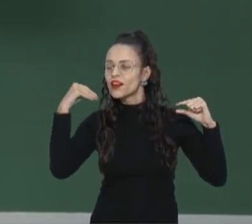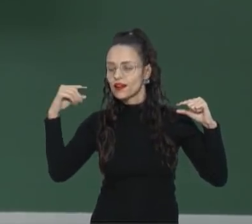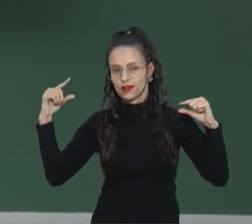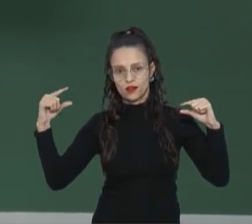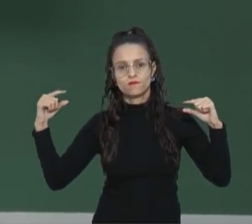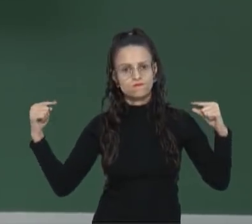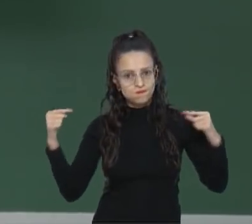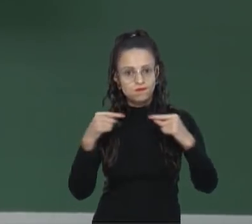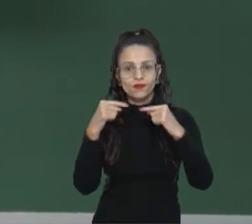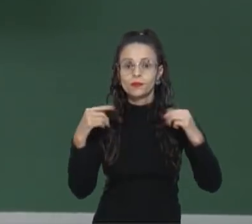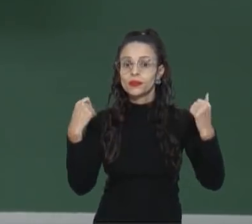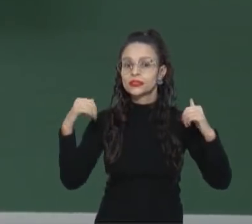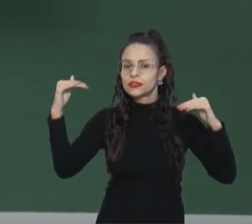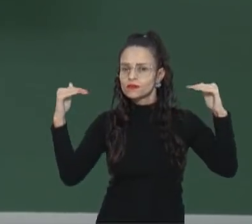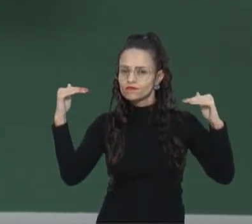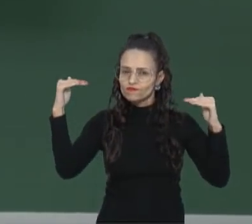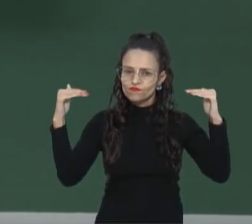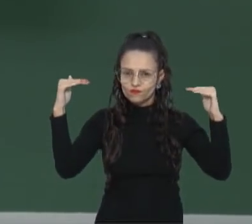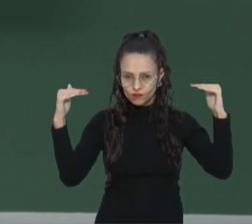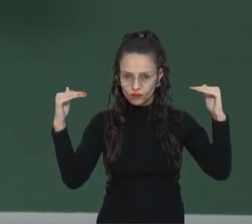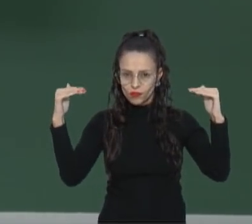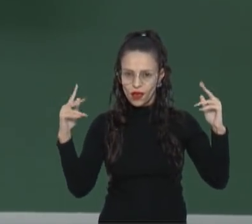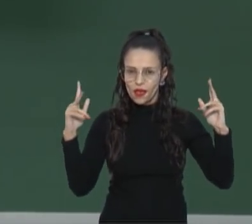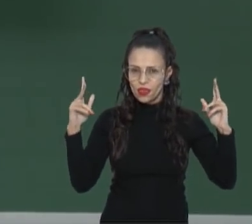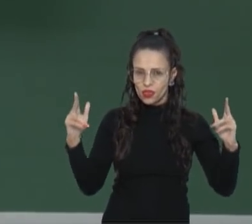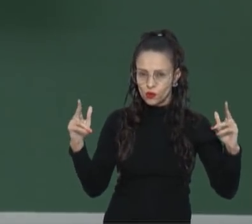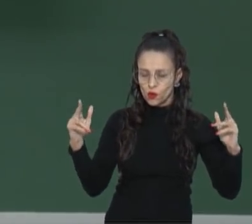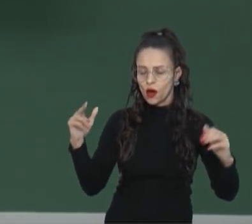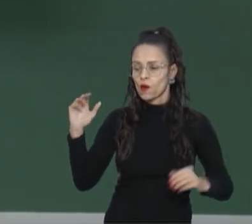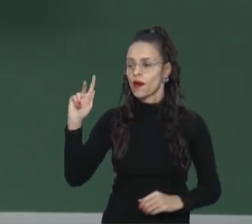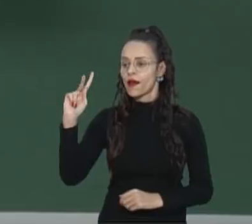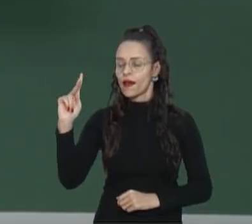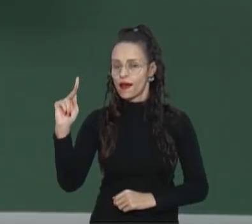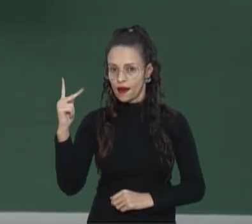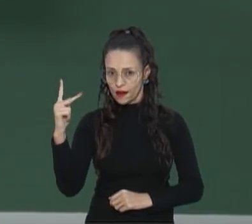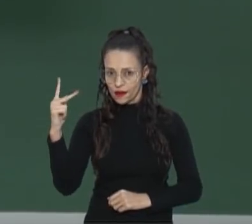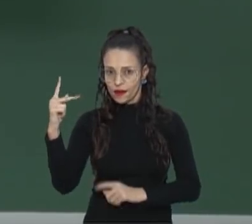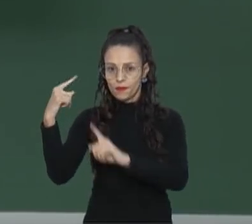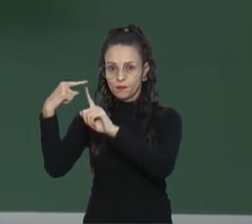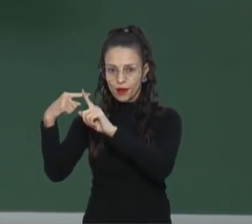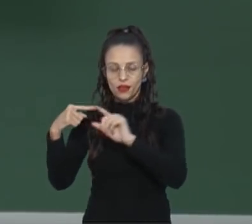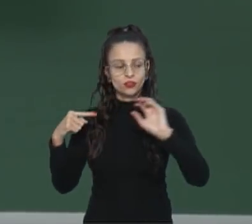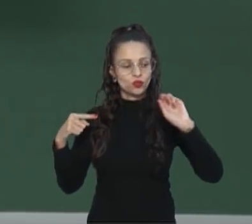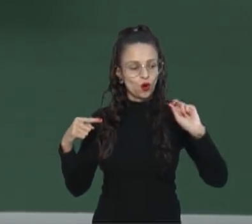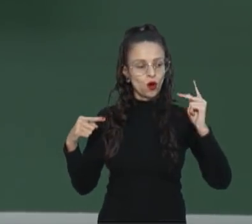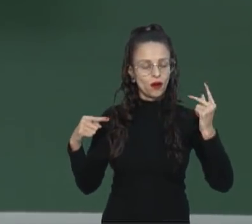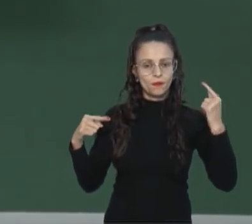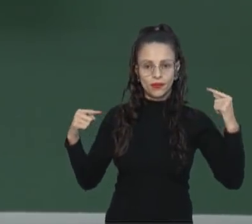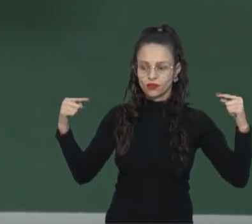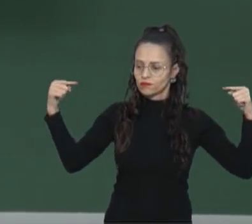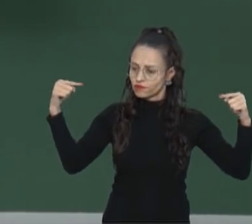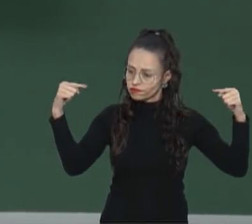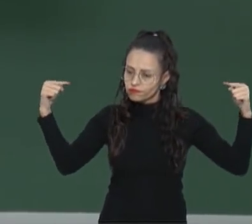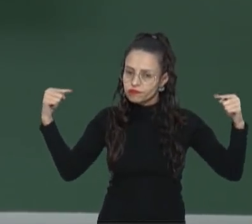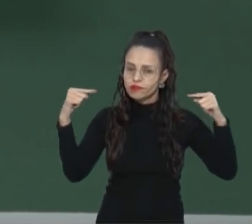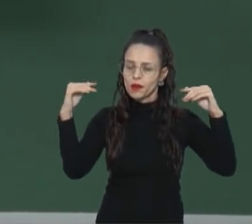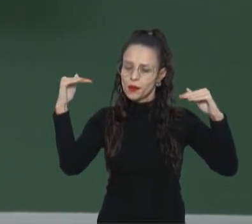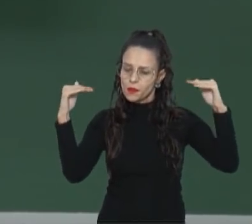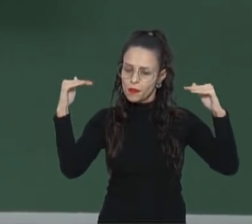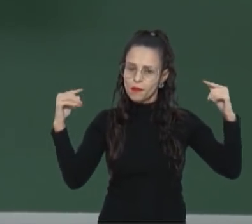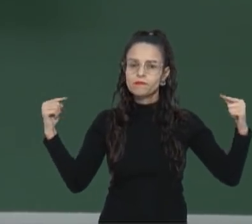fraca. Eu tenho que equilibrar o quê? As quantidades de H+ e OH-. Quando eu equilibrar isso aqui, eu vou